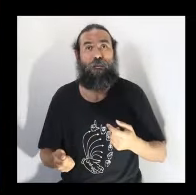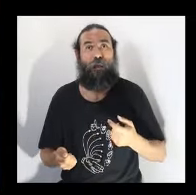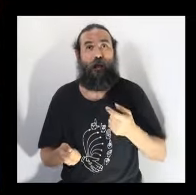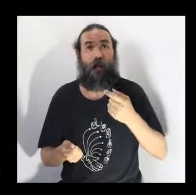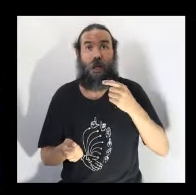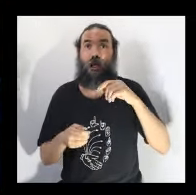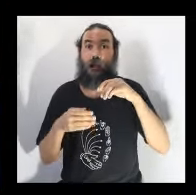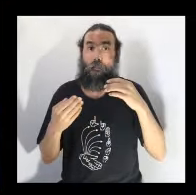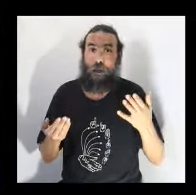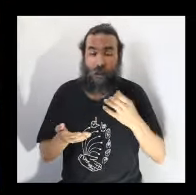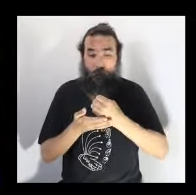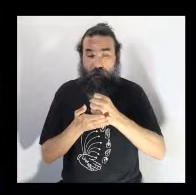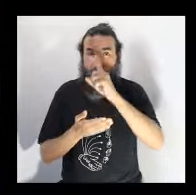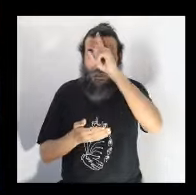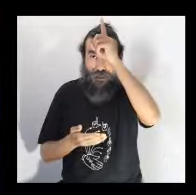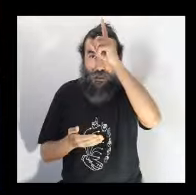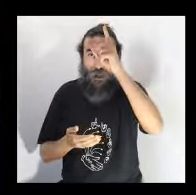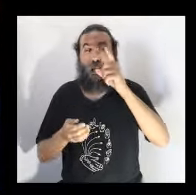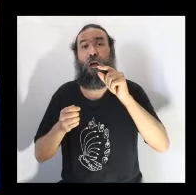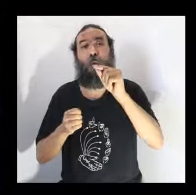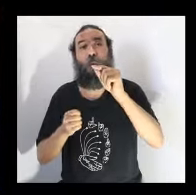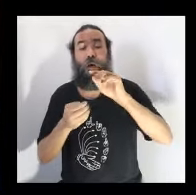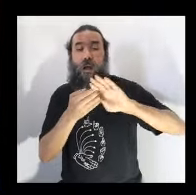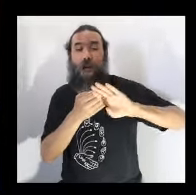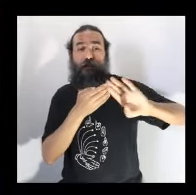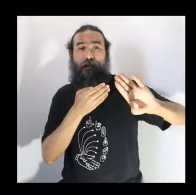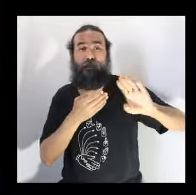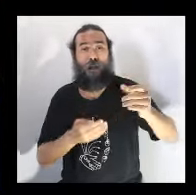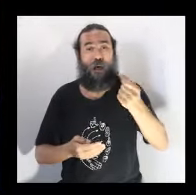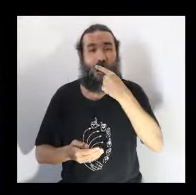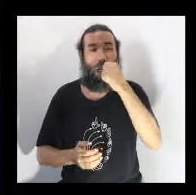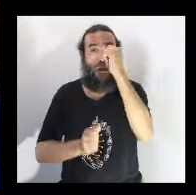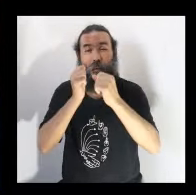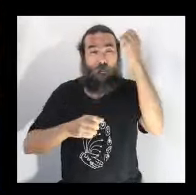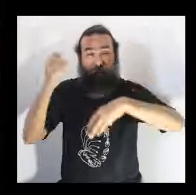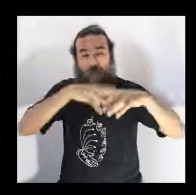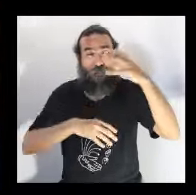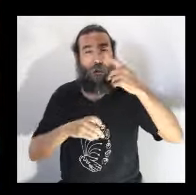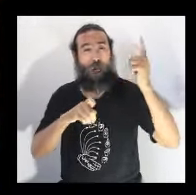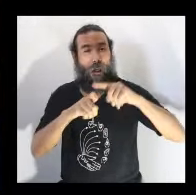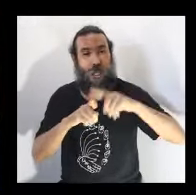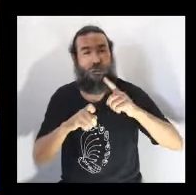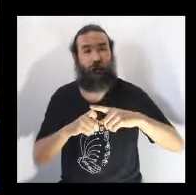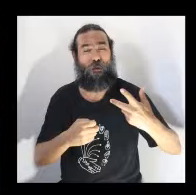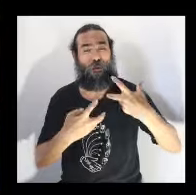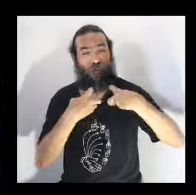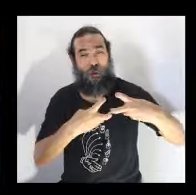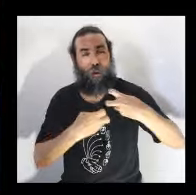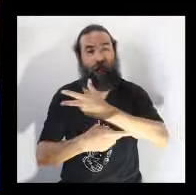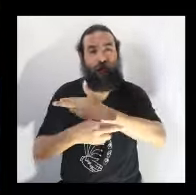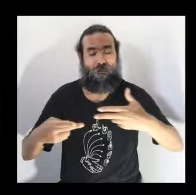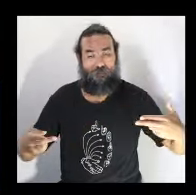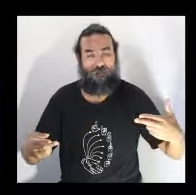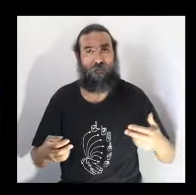a medicina caseira é um salto para a liberdade de remédio da farmácia dos hospitais dados do controle do